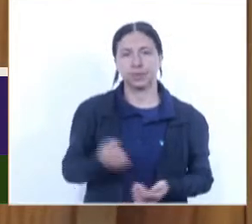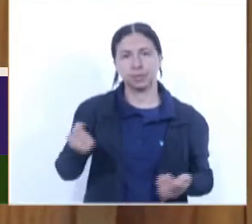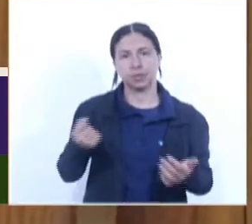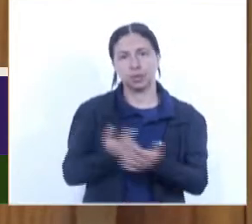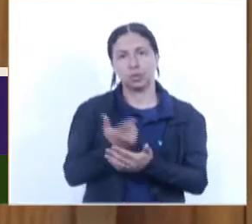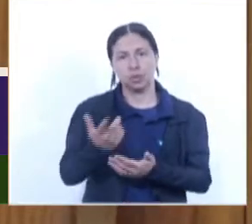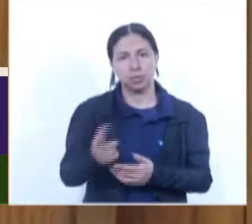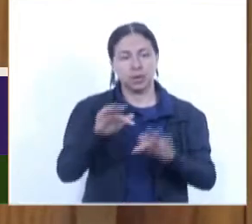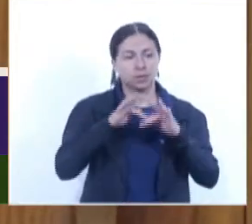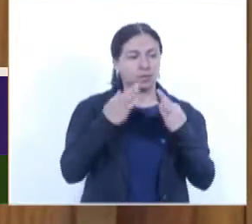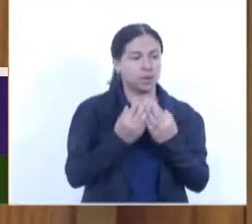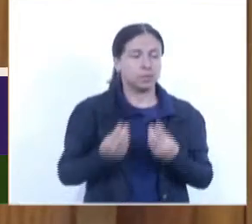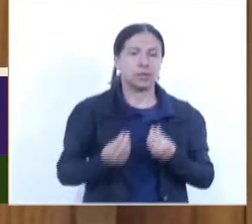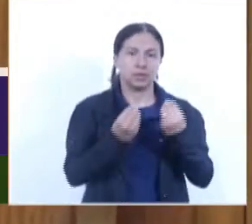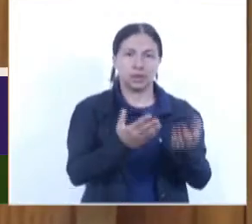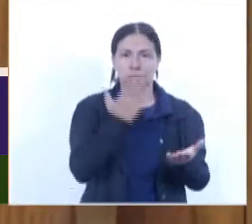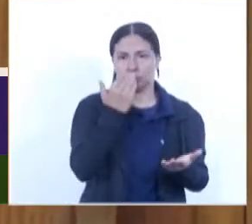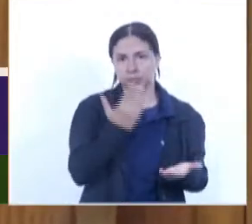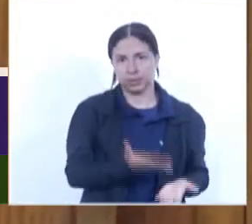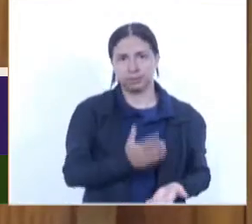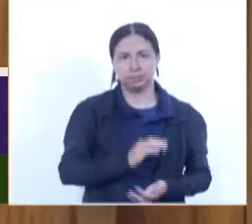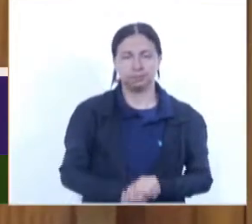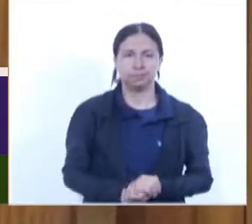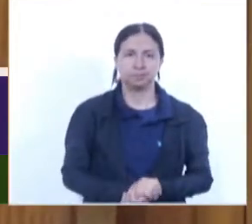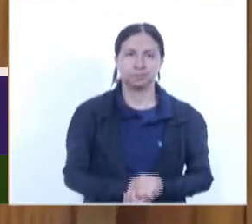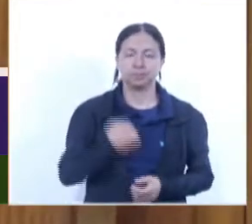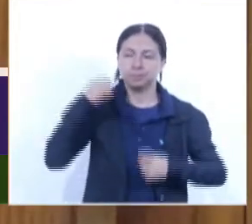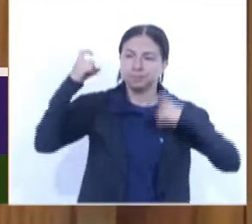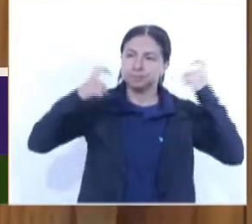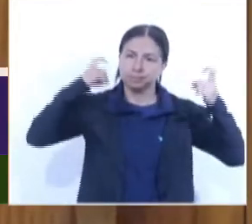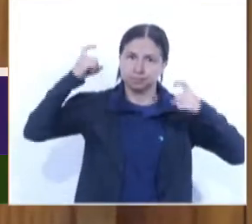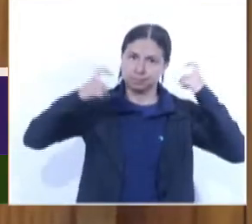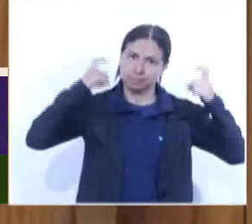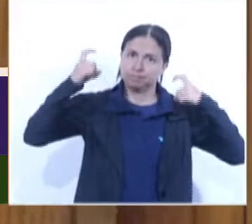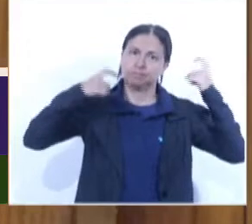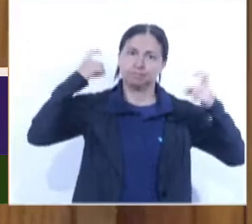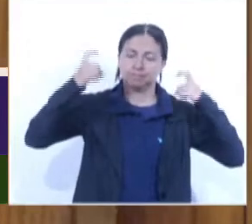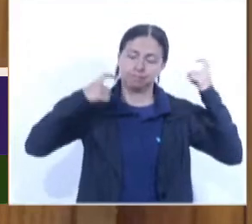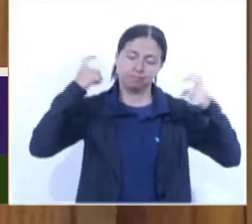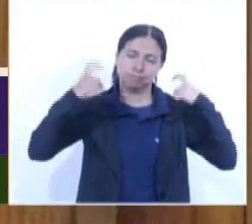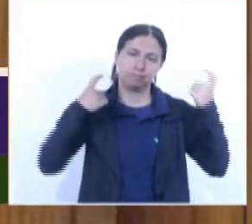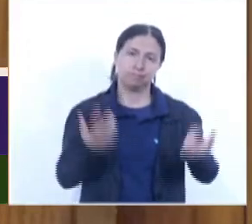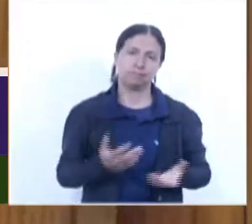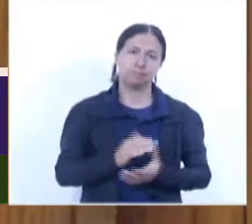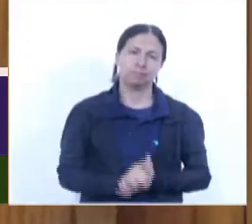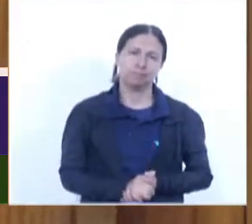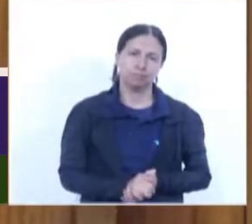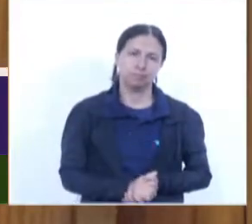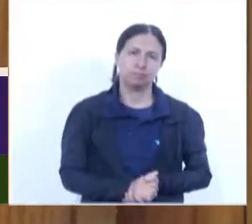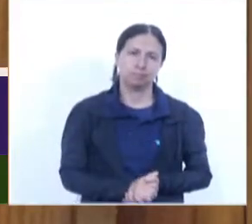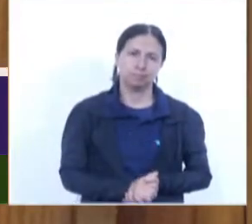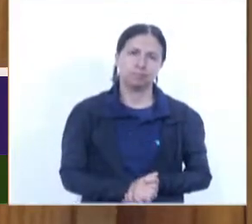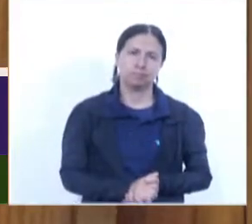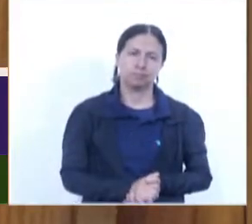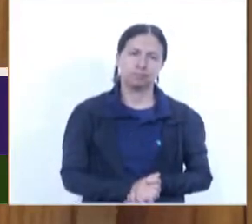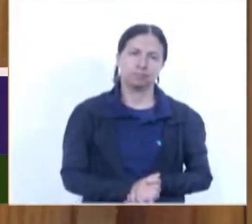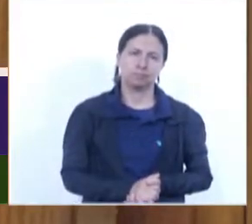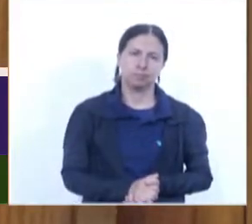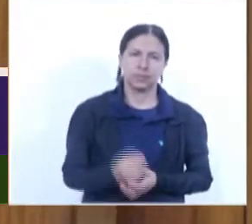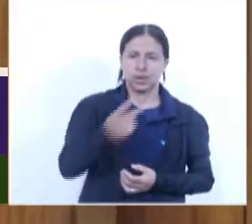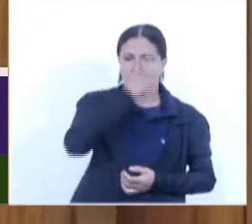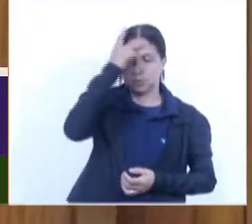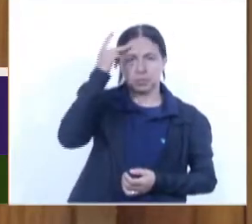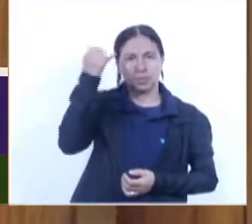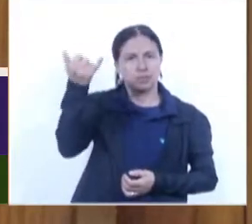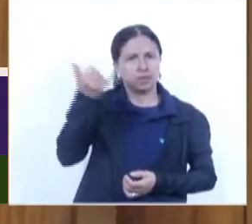alimentar seus filhos Então eu fico muito preocupada é um programa que me disseram que já inclusive mandar a boleta